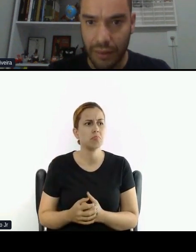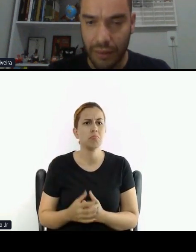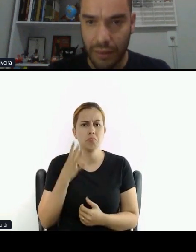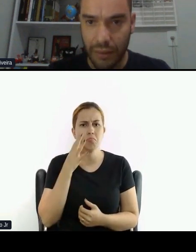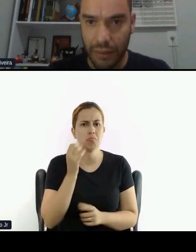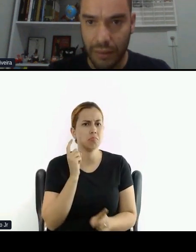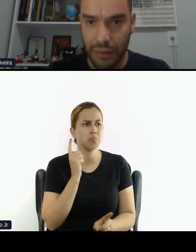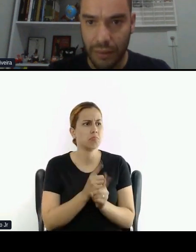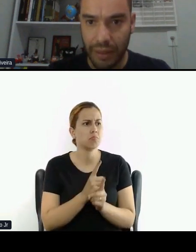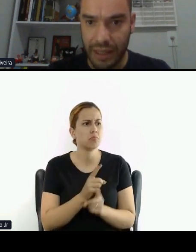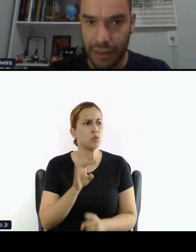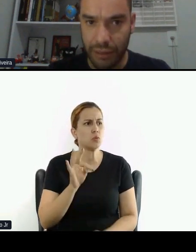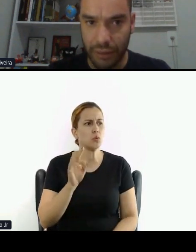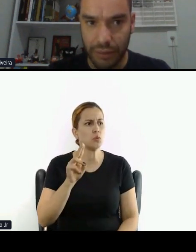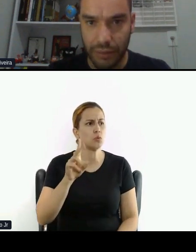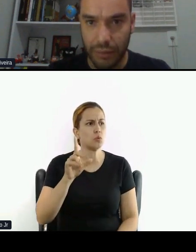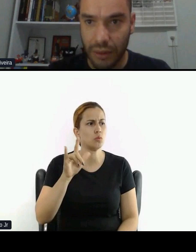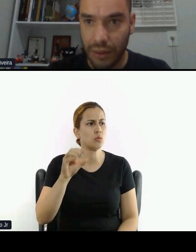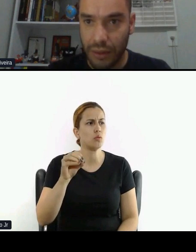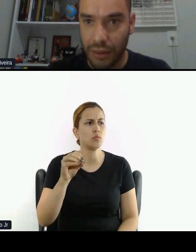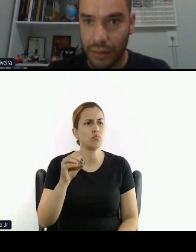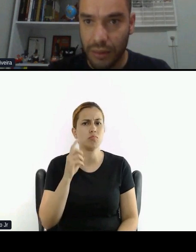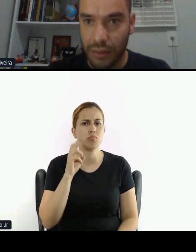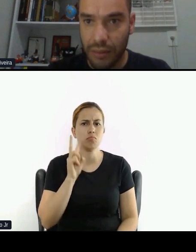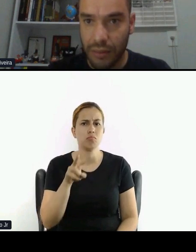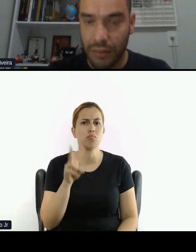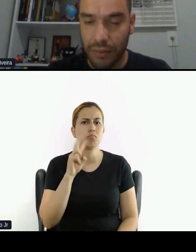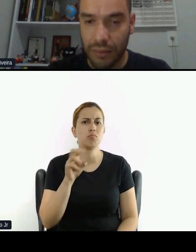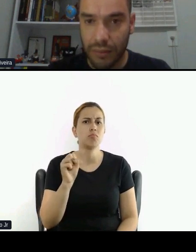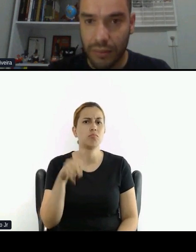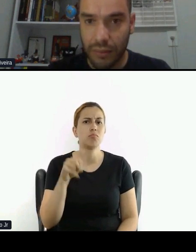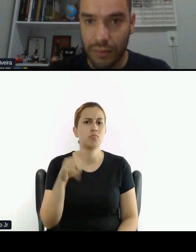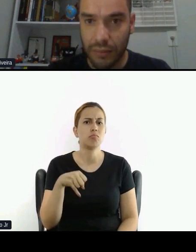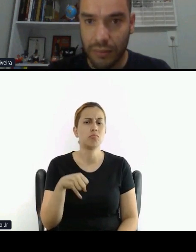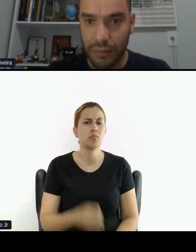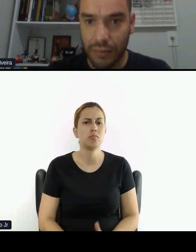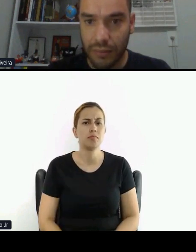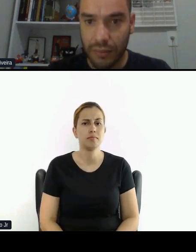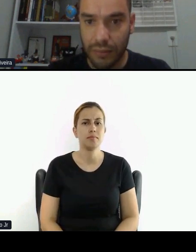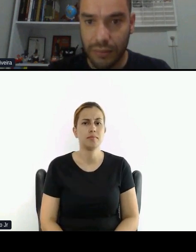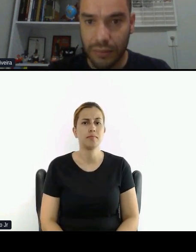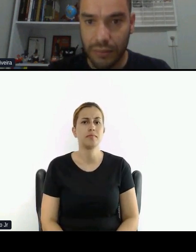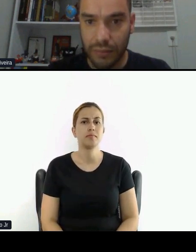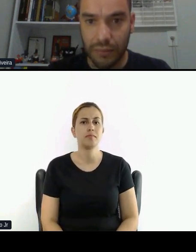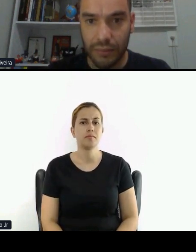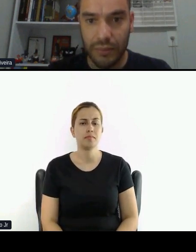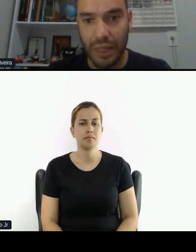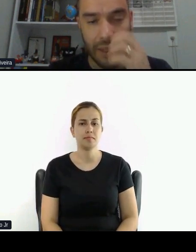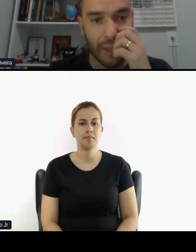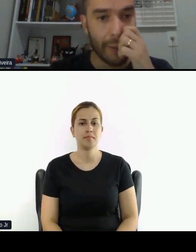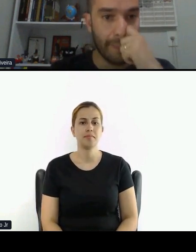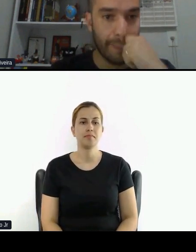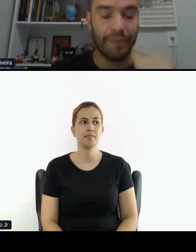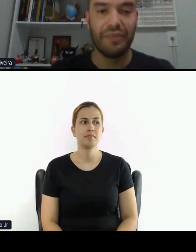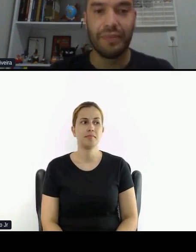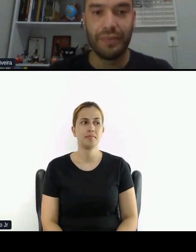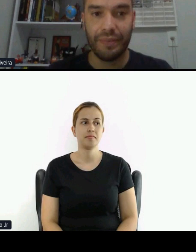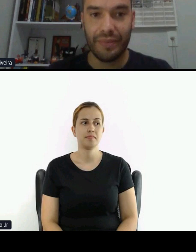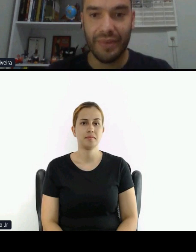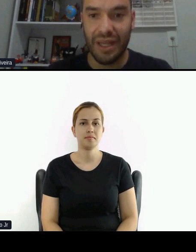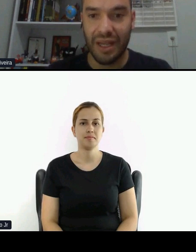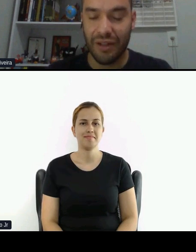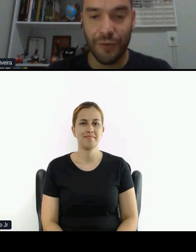para mim apareceu. Apareceu? Pronto. De 1 a 5. De 1 a 5, isso. Apareceu aqui. Acho que ele só tá de um pouquinho